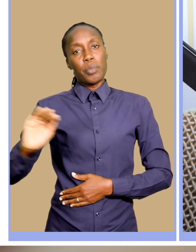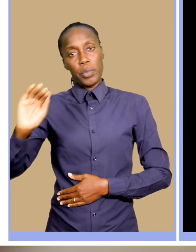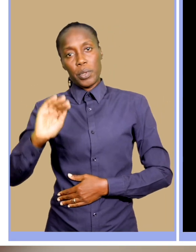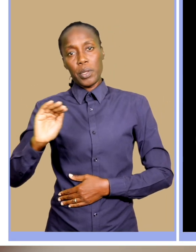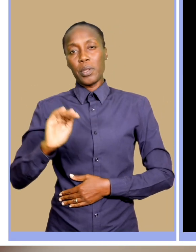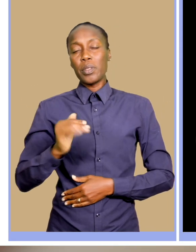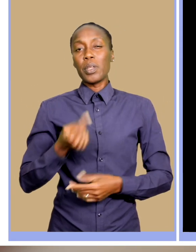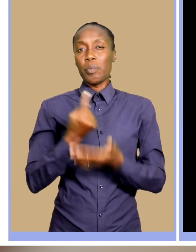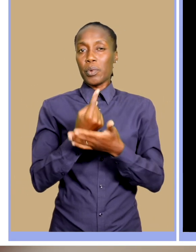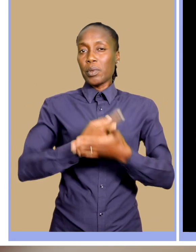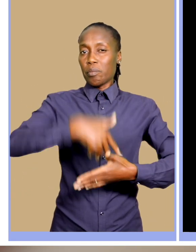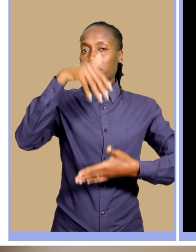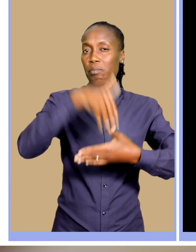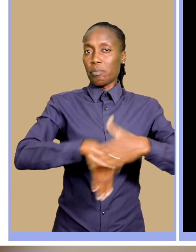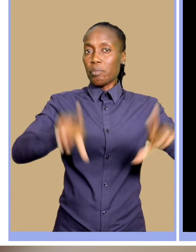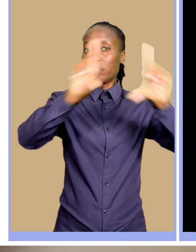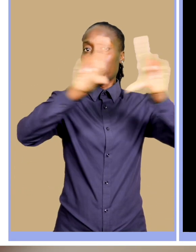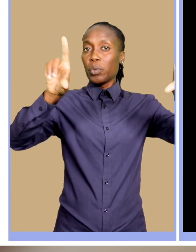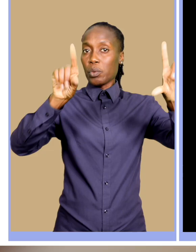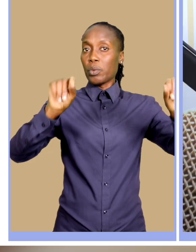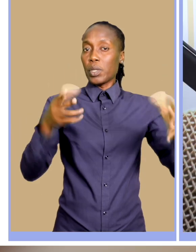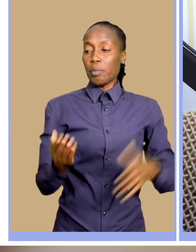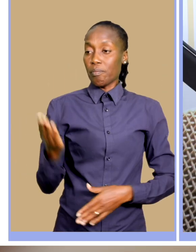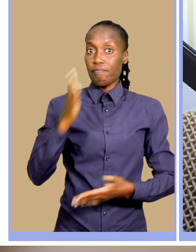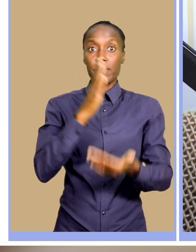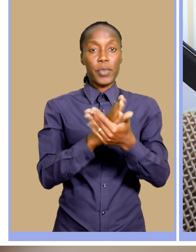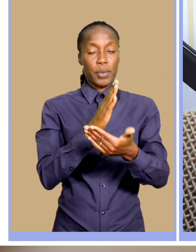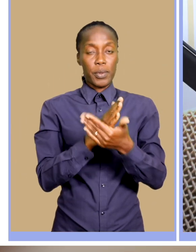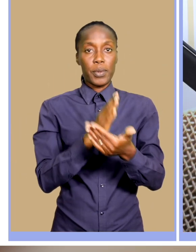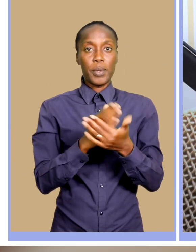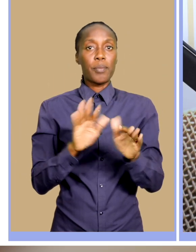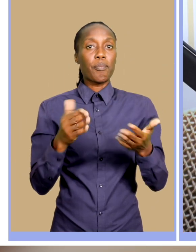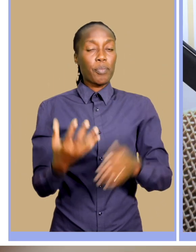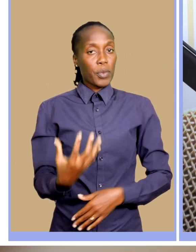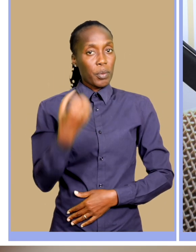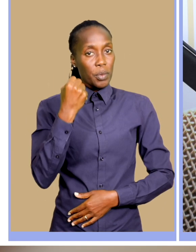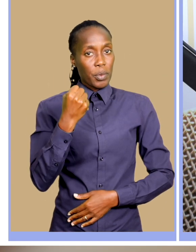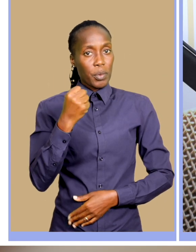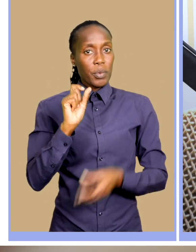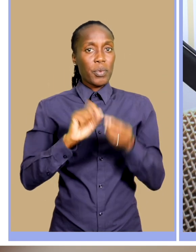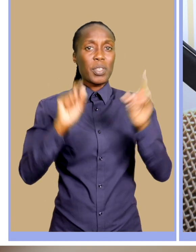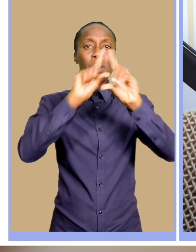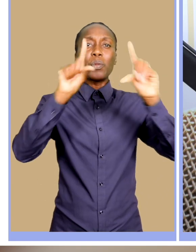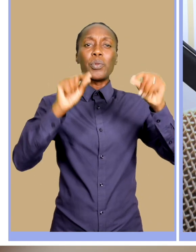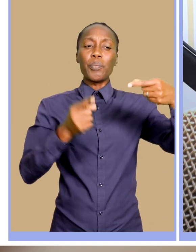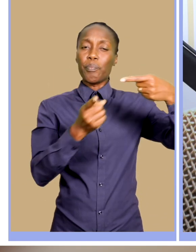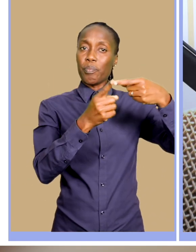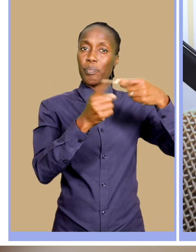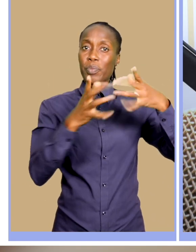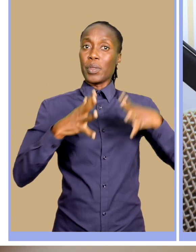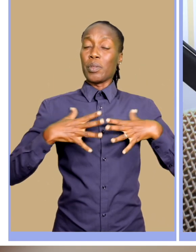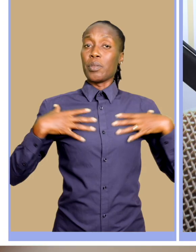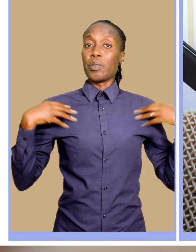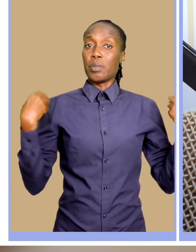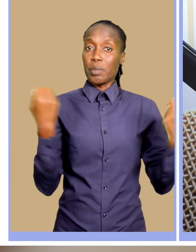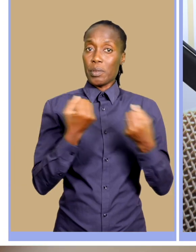Pois. Podíamos começar pela saúde, né? Bem, nós temos estado a trabalhar na área de mudanças climáticas não assim